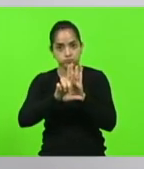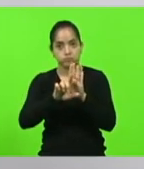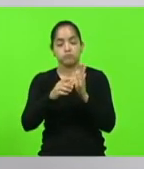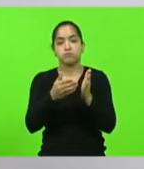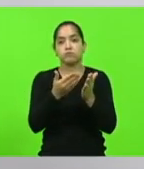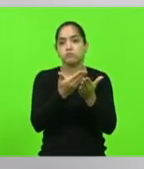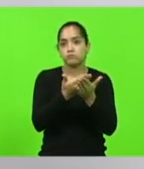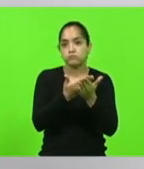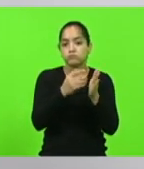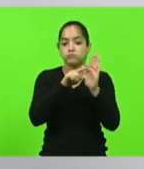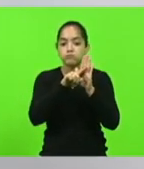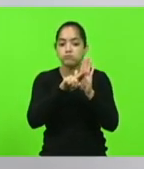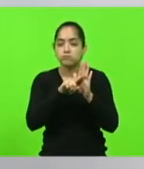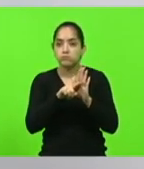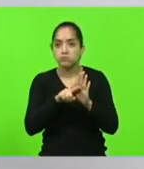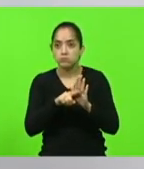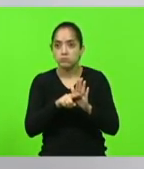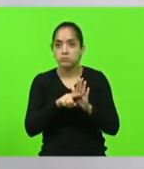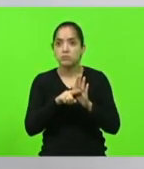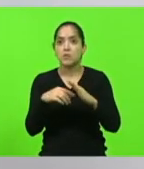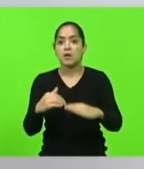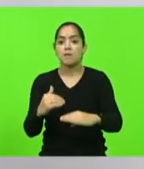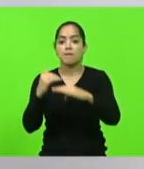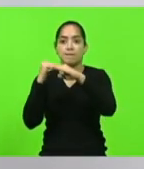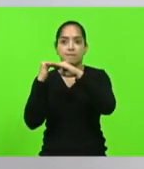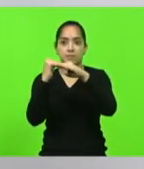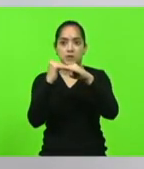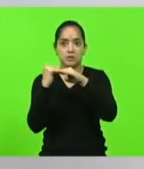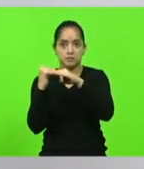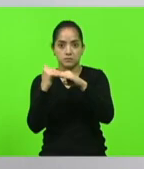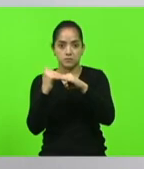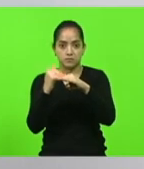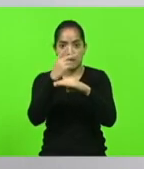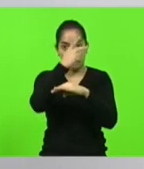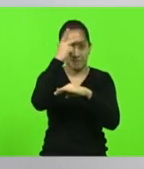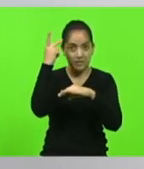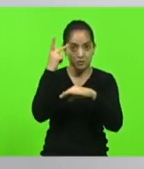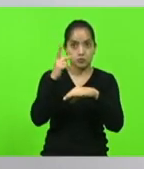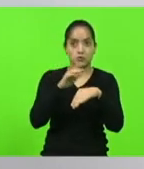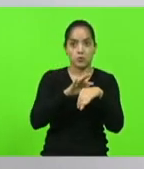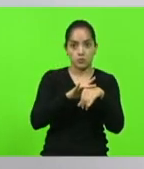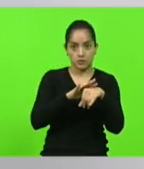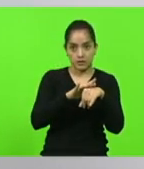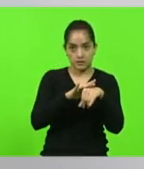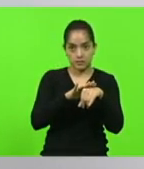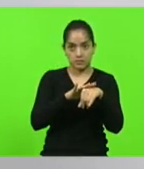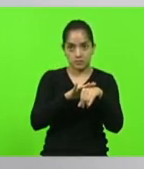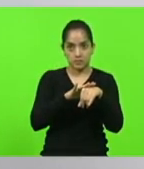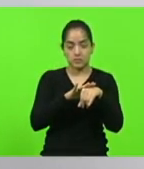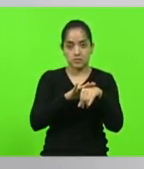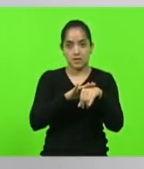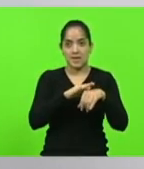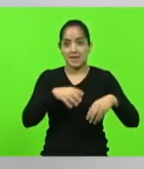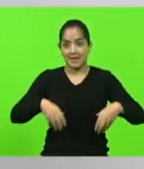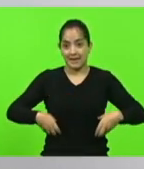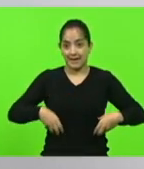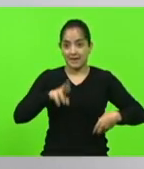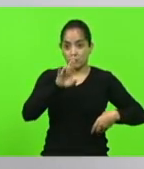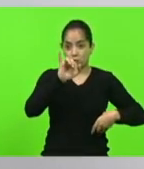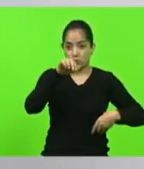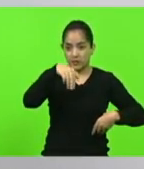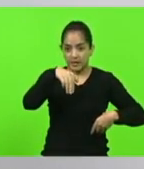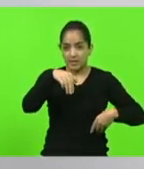trata de medida para equiparar a pessoa acometida e diagnosticada com doença renal crônica